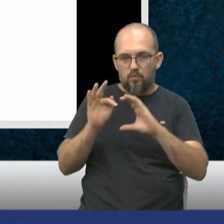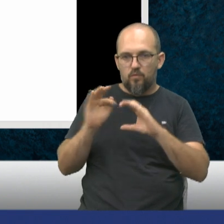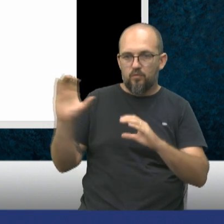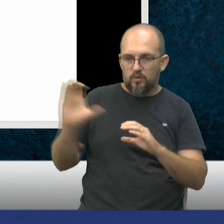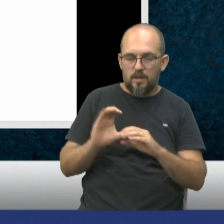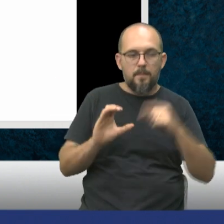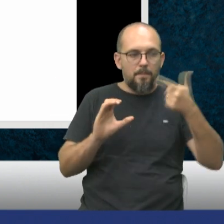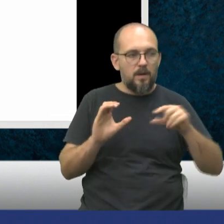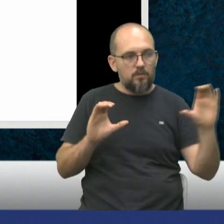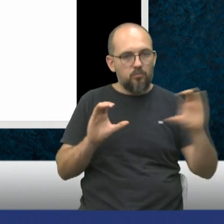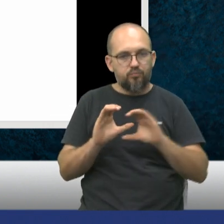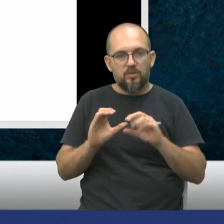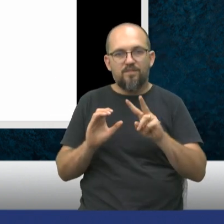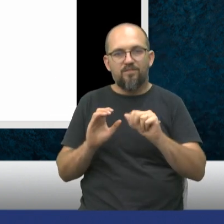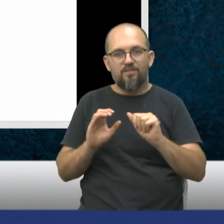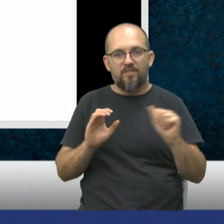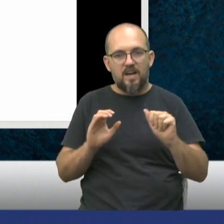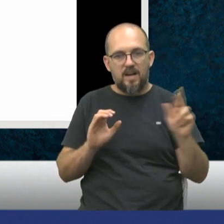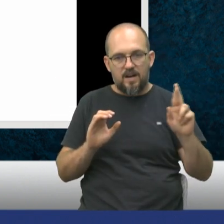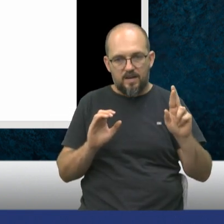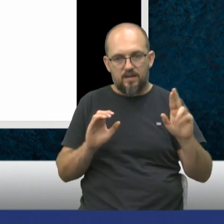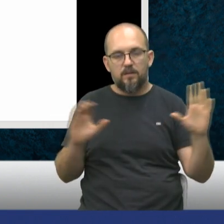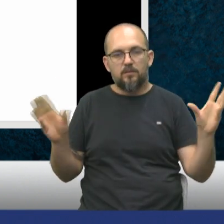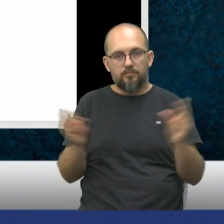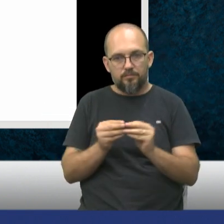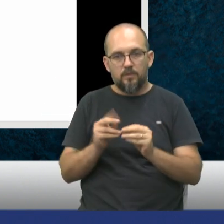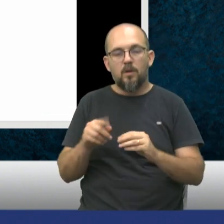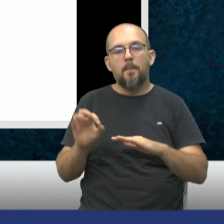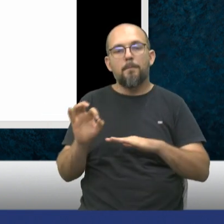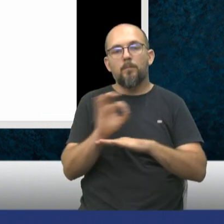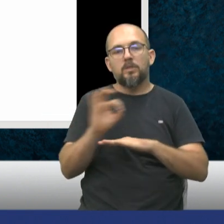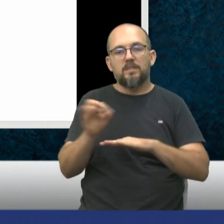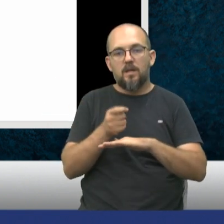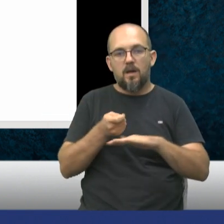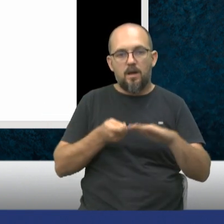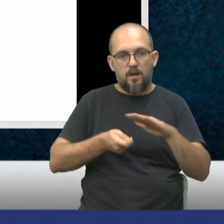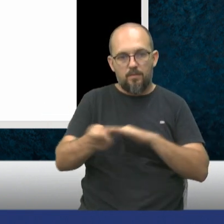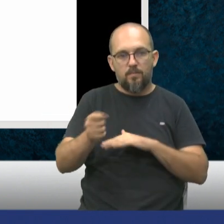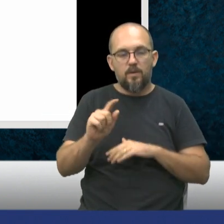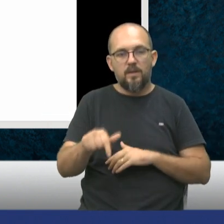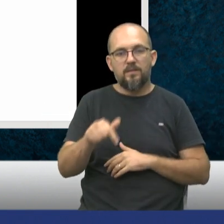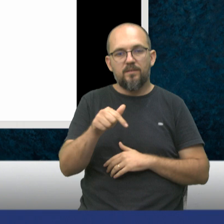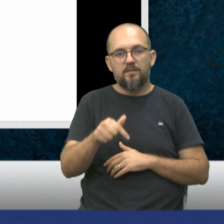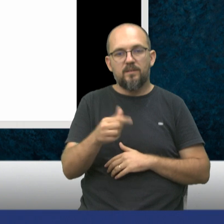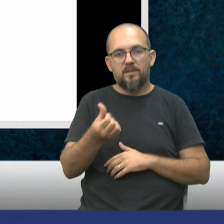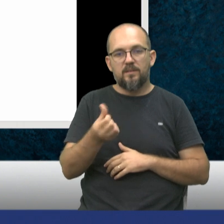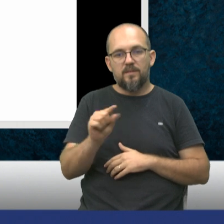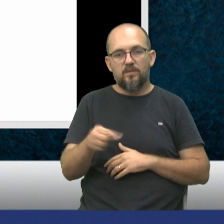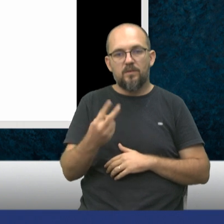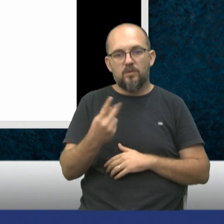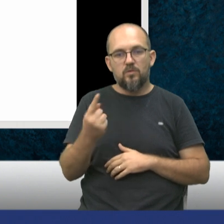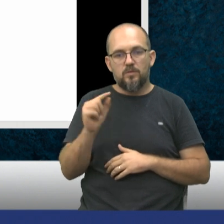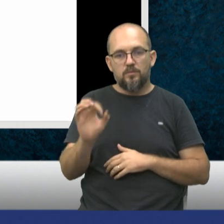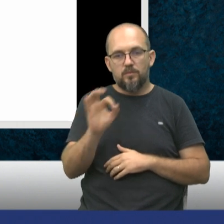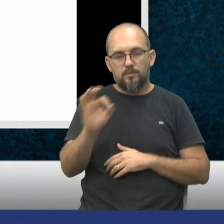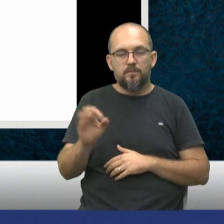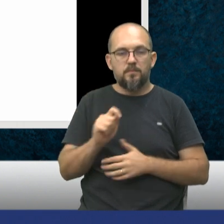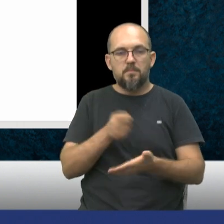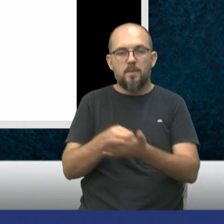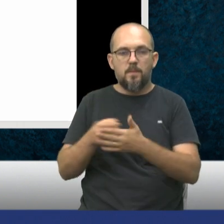VA, o percentual de aplicação do empenhado está em 76,21%, liquidado